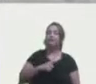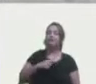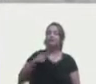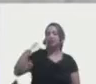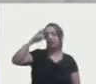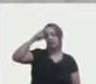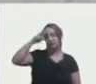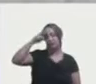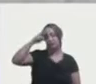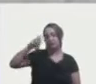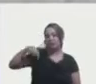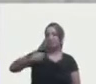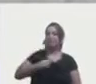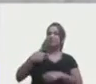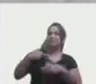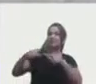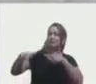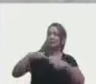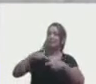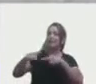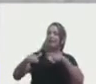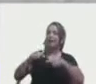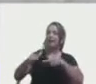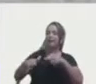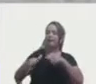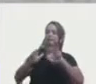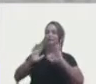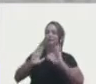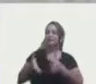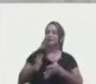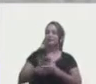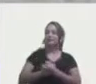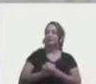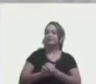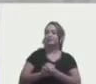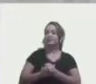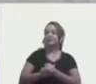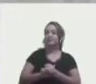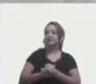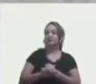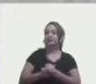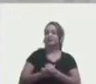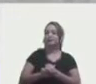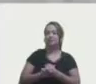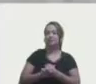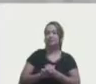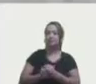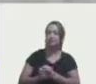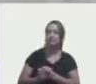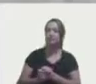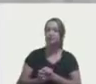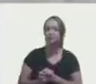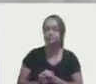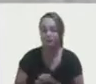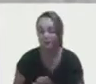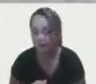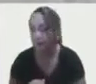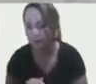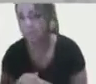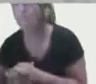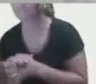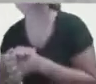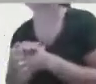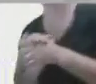que nos forjam nos fazem melhores pessoas e melhores profissionais e tudo tem a ver com melhoria